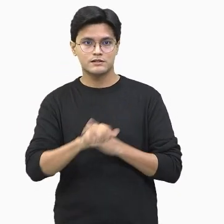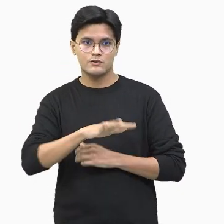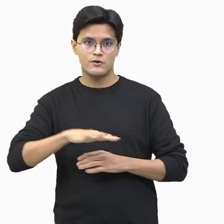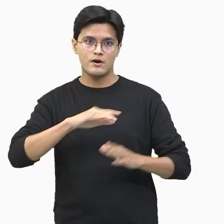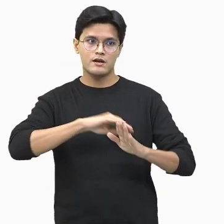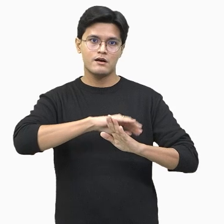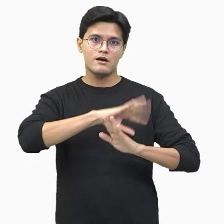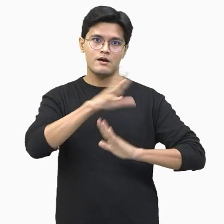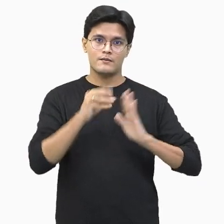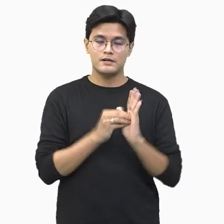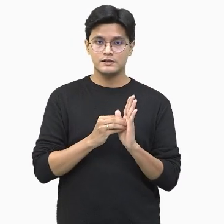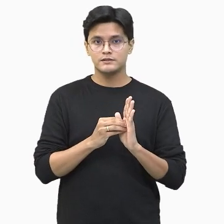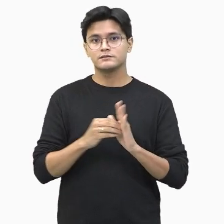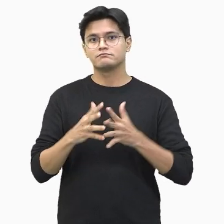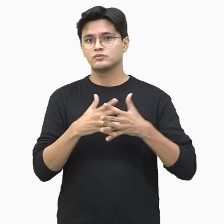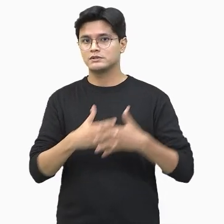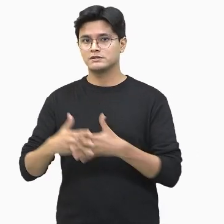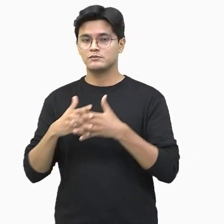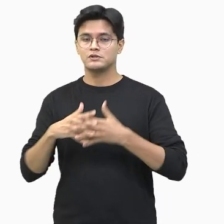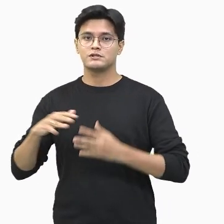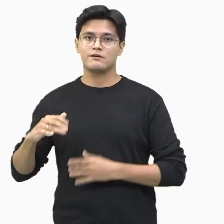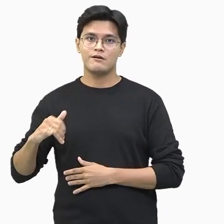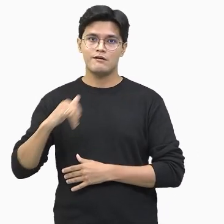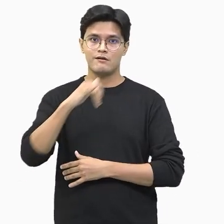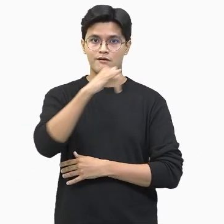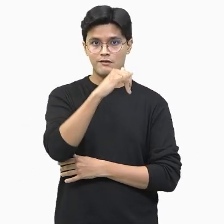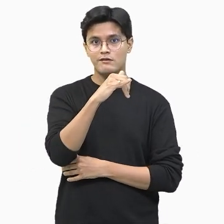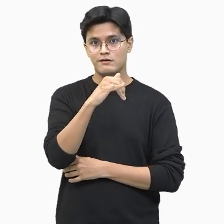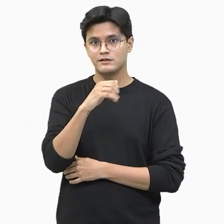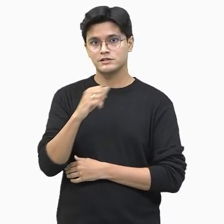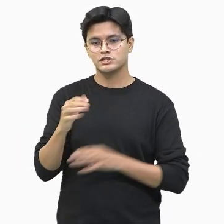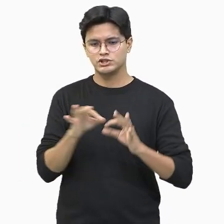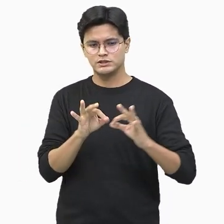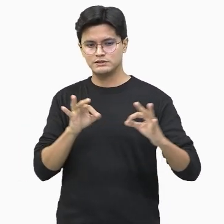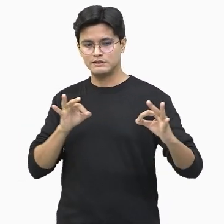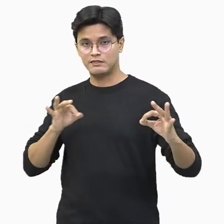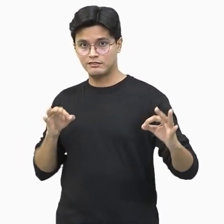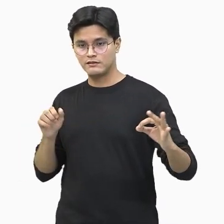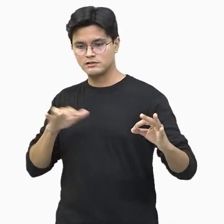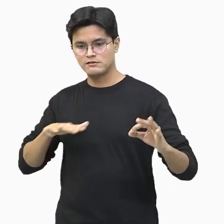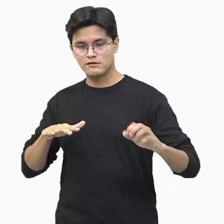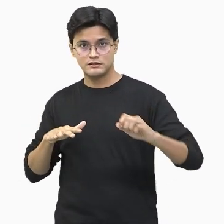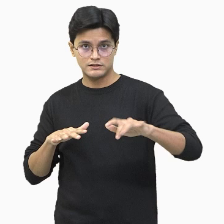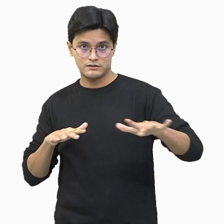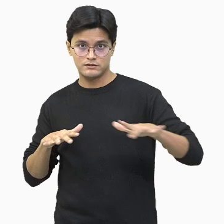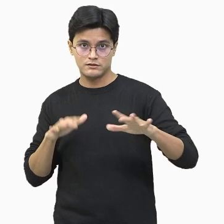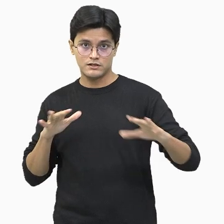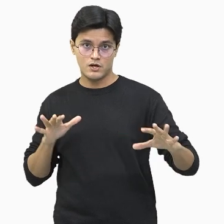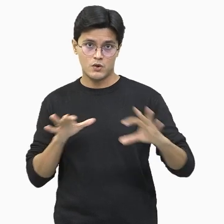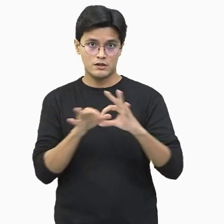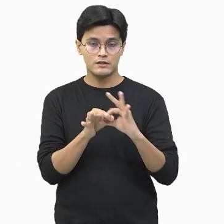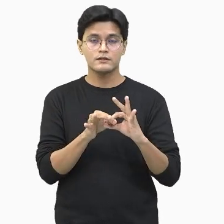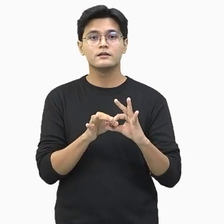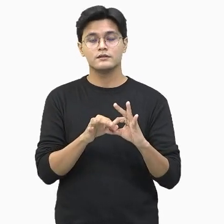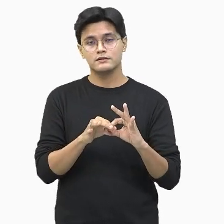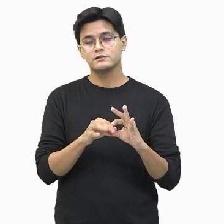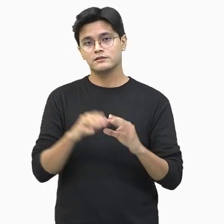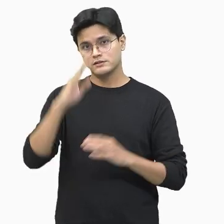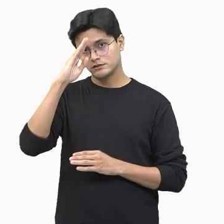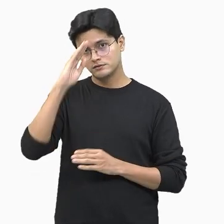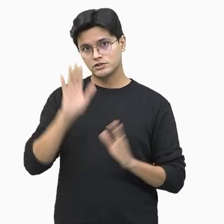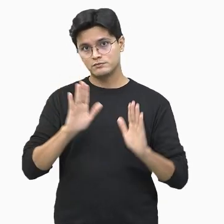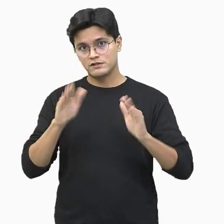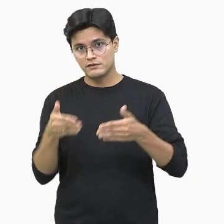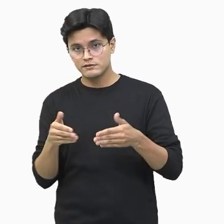bom transporte aéreo ele vai vai conectar as grandes distâncias né especificamente aí eh entre as regiões